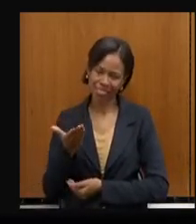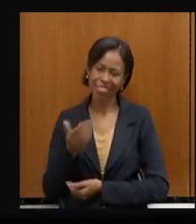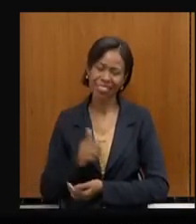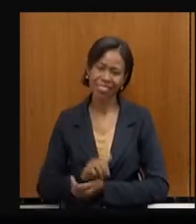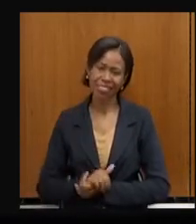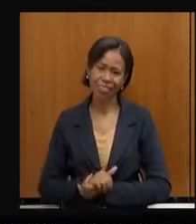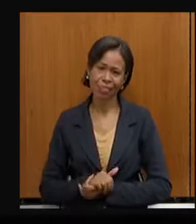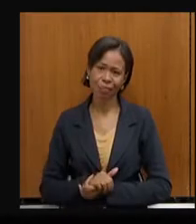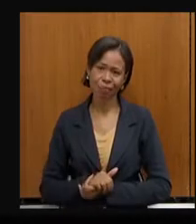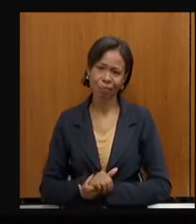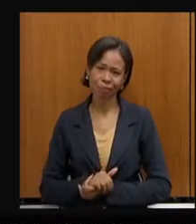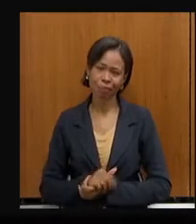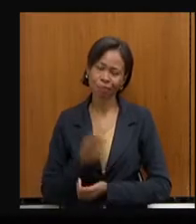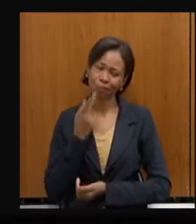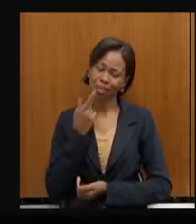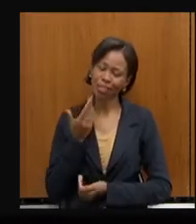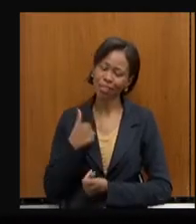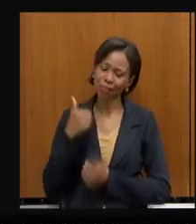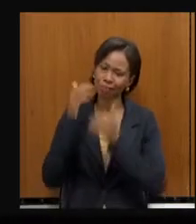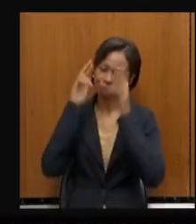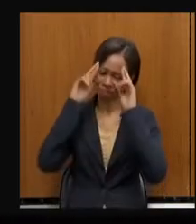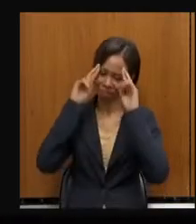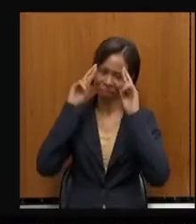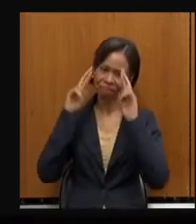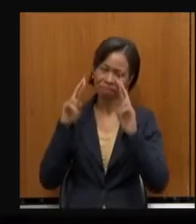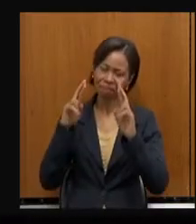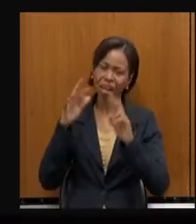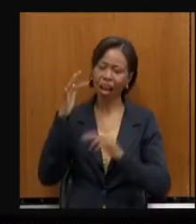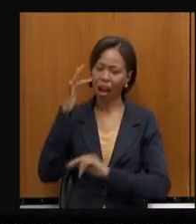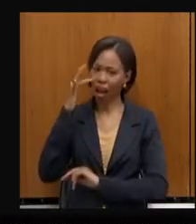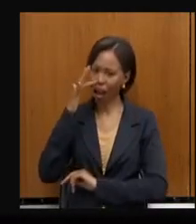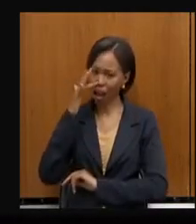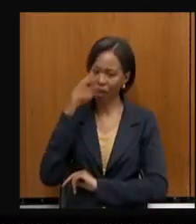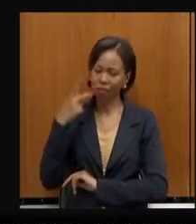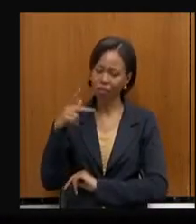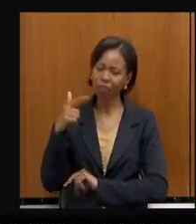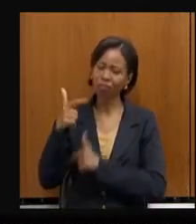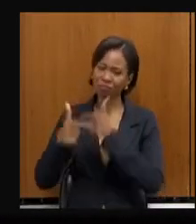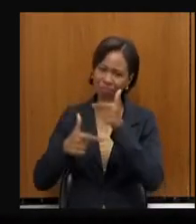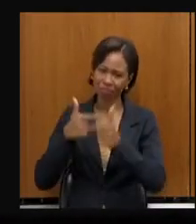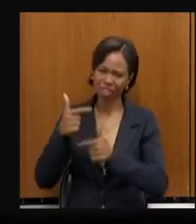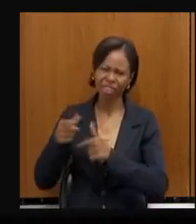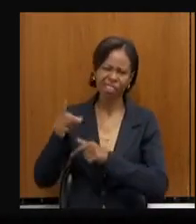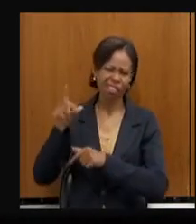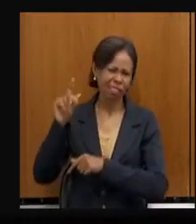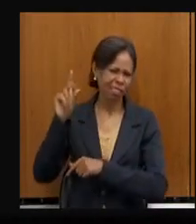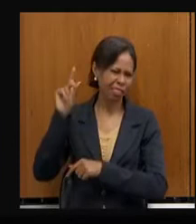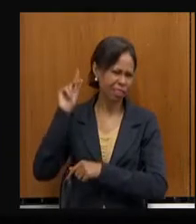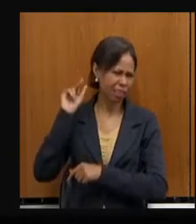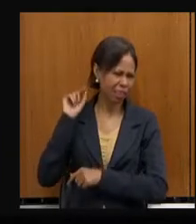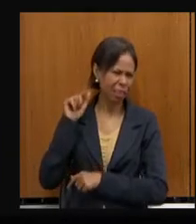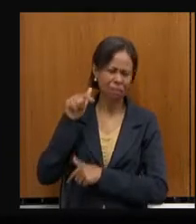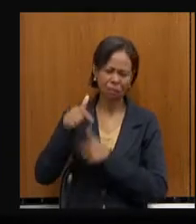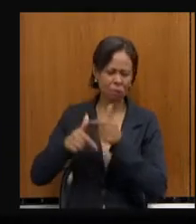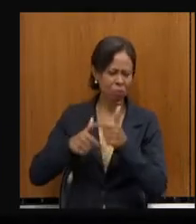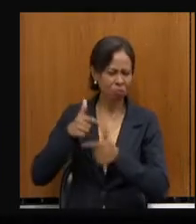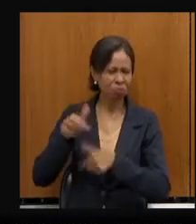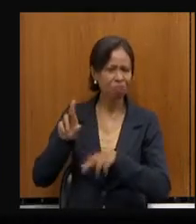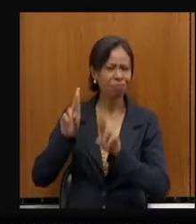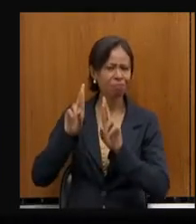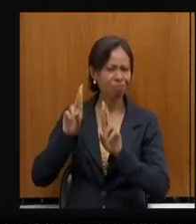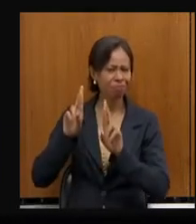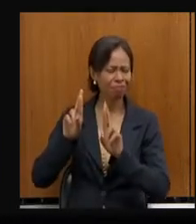do respeito e da admiração que a gente tem tempo trabalho dela já tinha né da forma como ela conduziu o